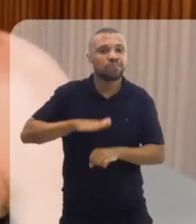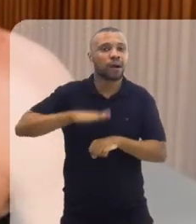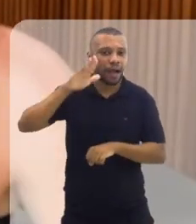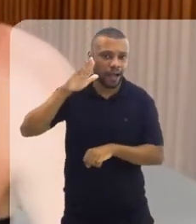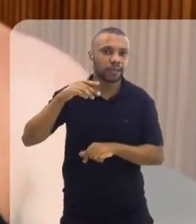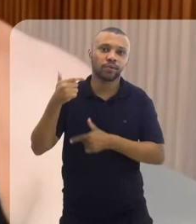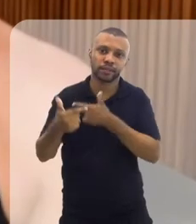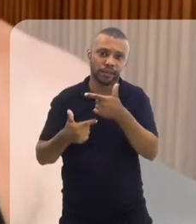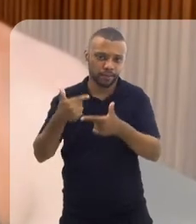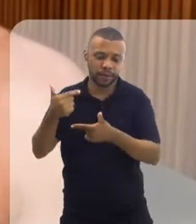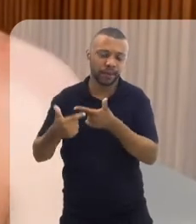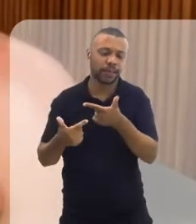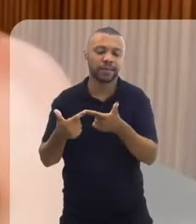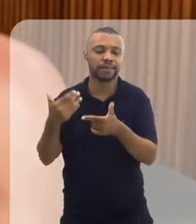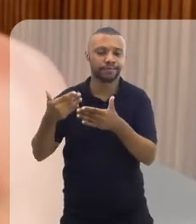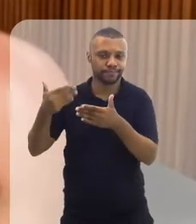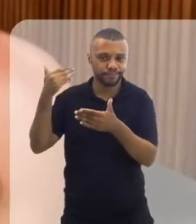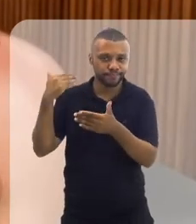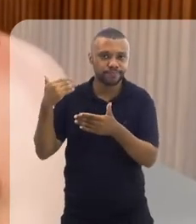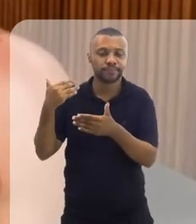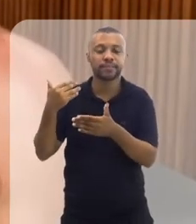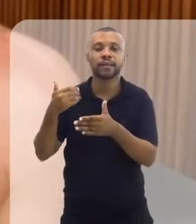mais. Eu trabalhei